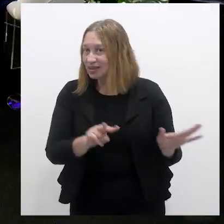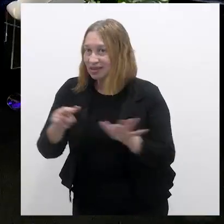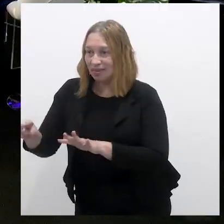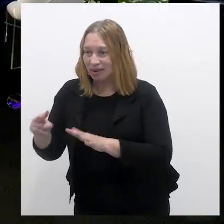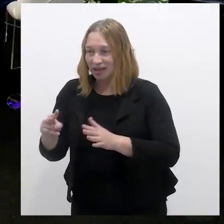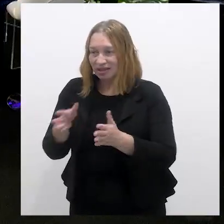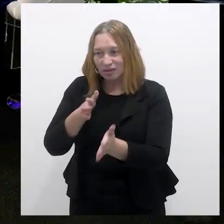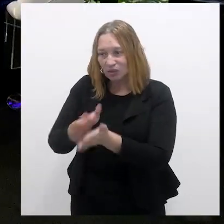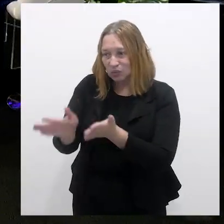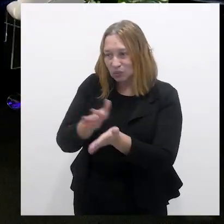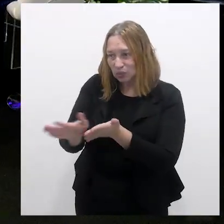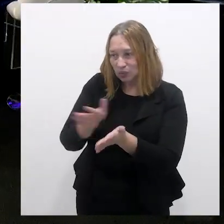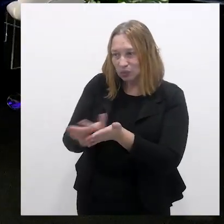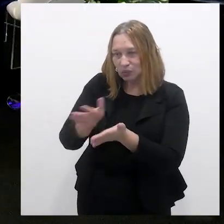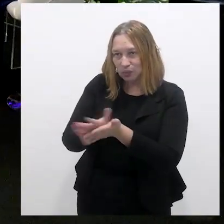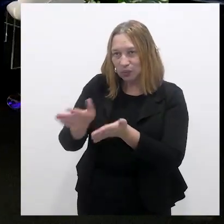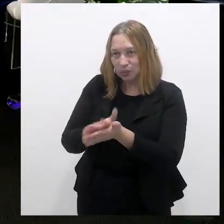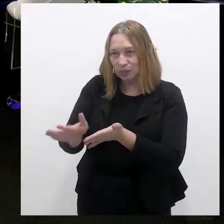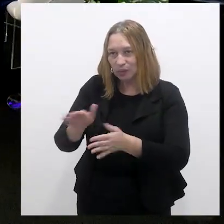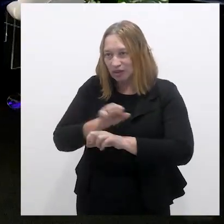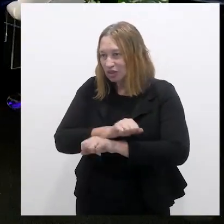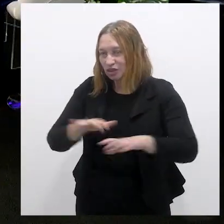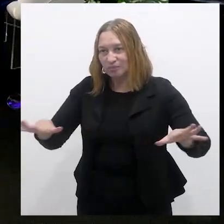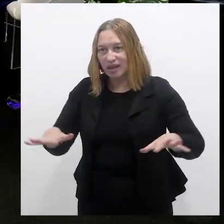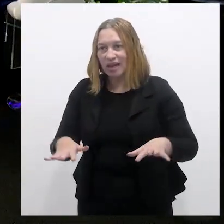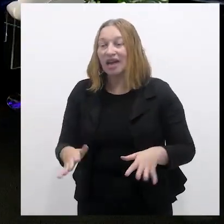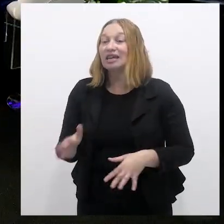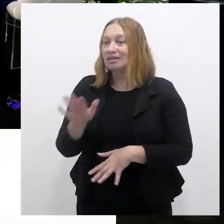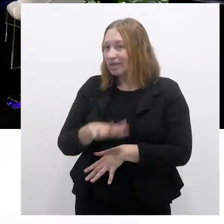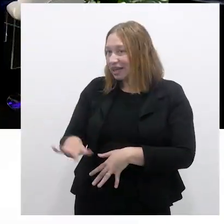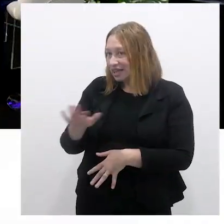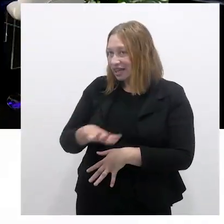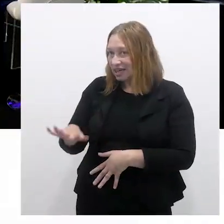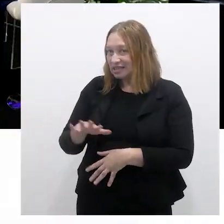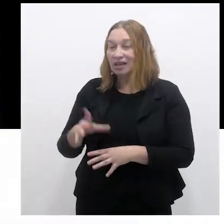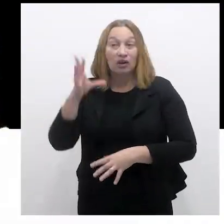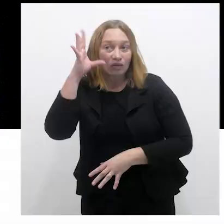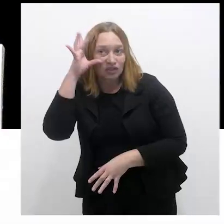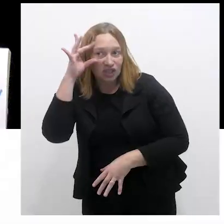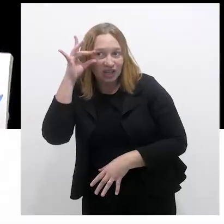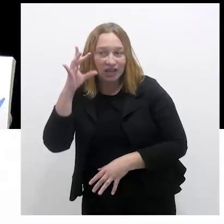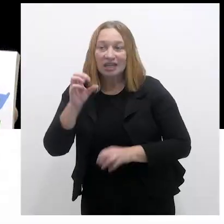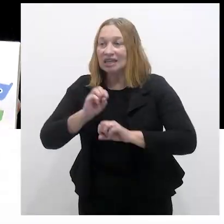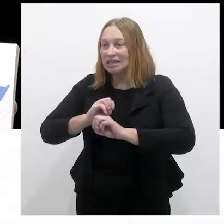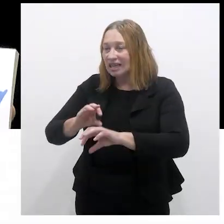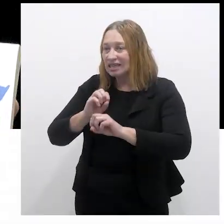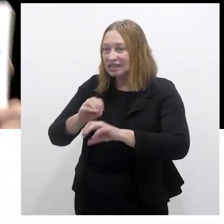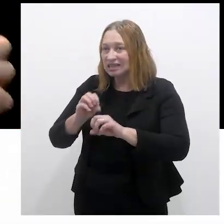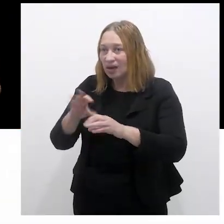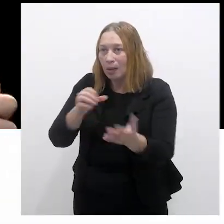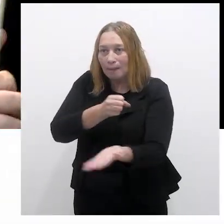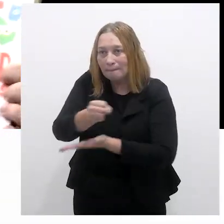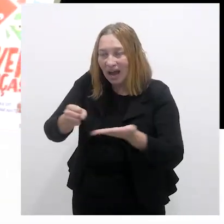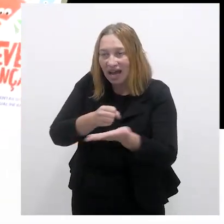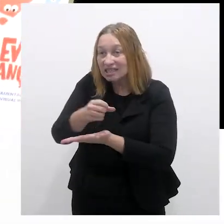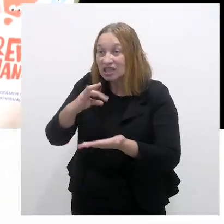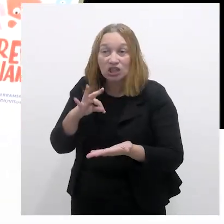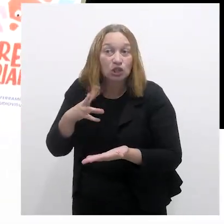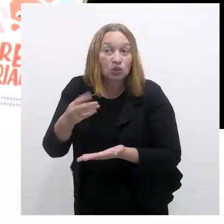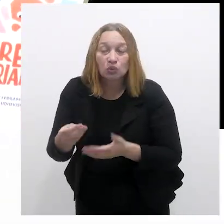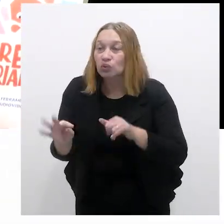a 2 semanas para todo mundo. Que maravilha. Aí segue lá no @Grandes Músicos para Pequenos, que é o nosso Instagram, que vai estar lá. É um livro que